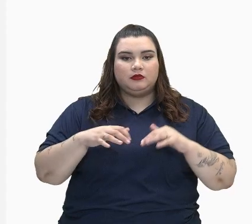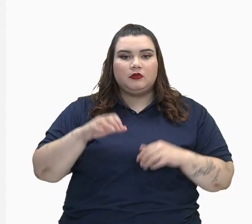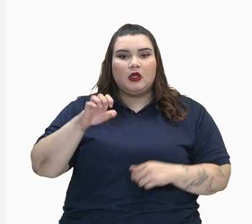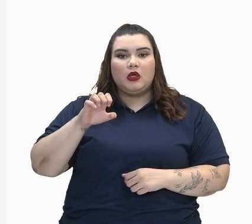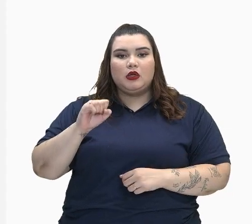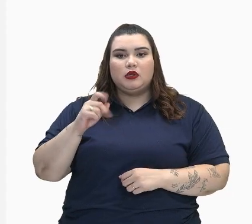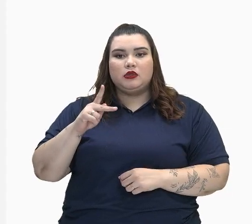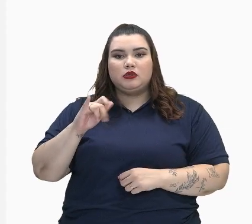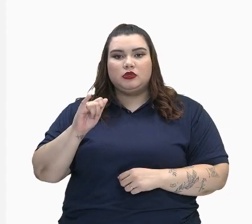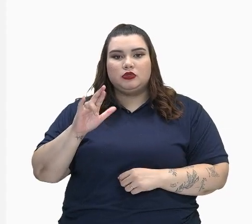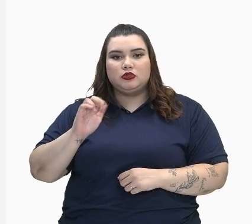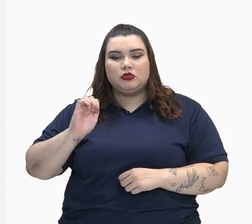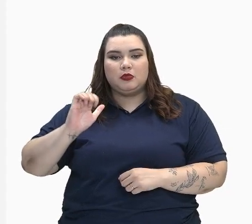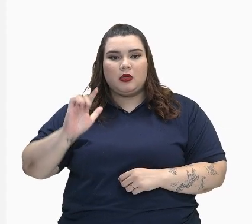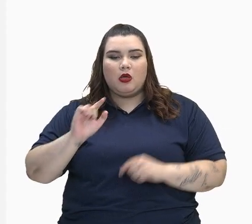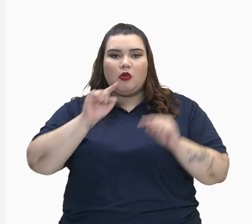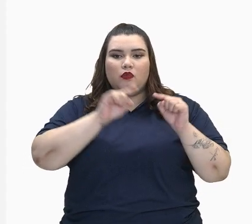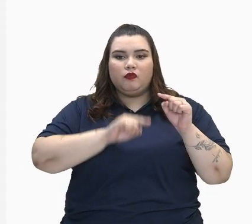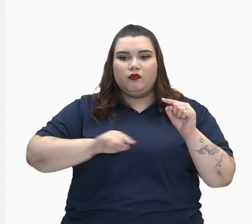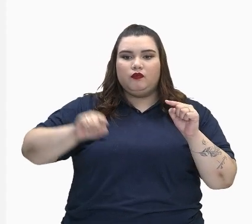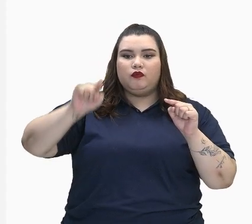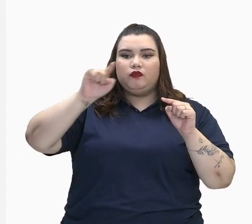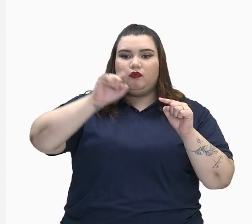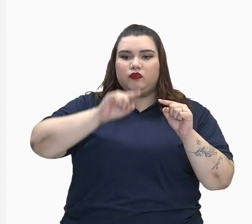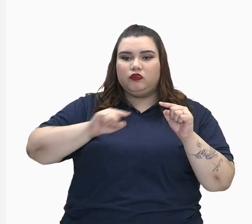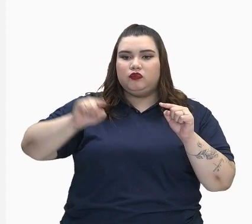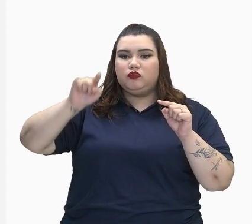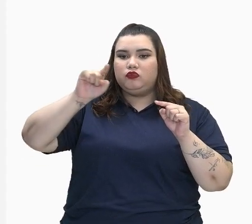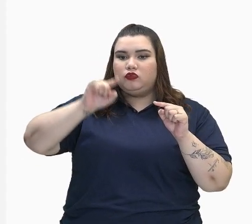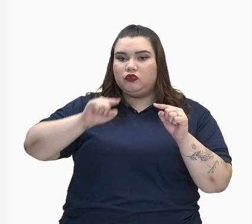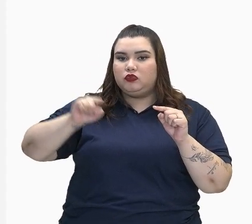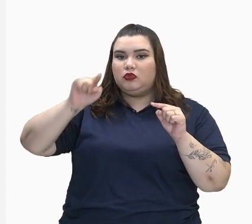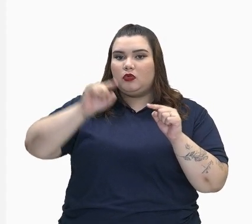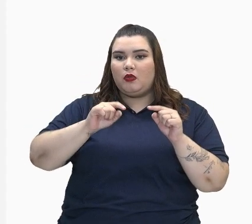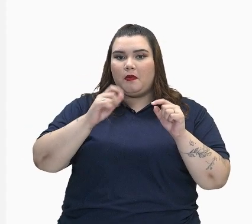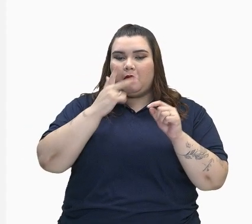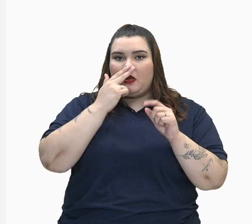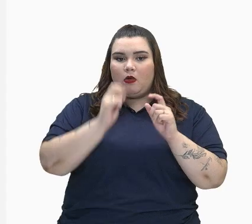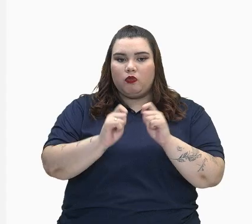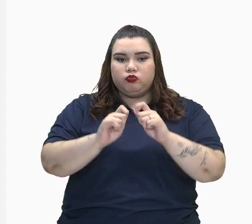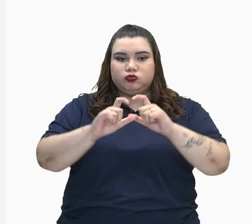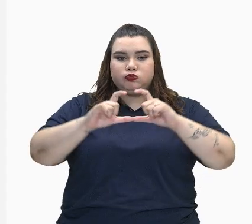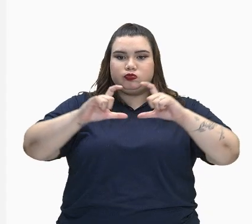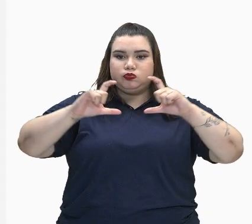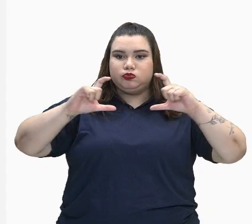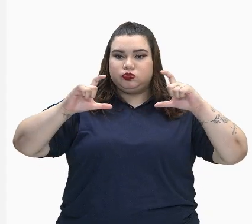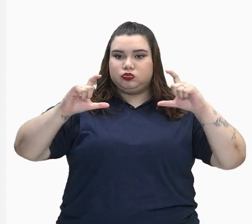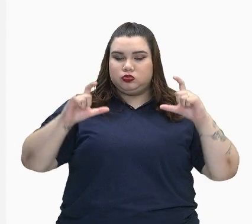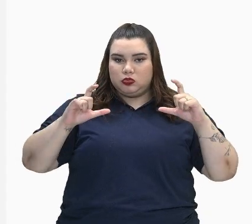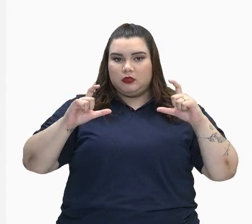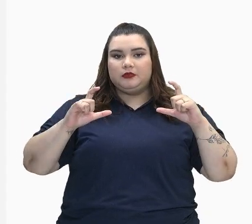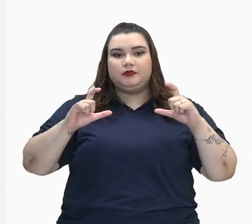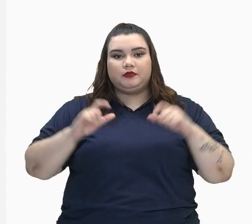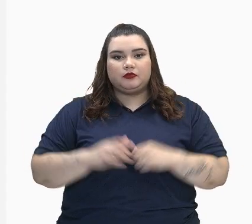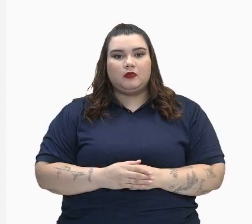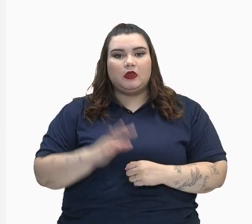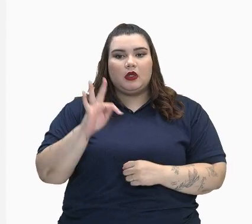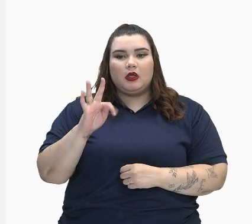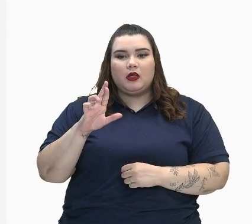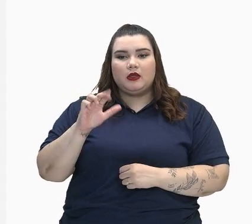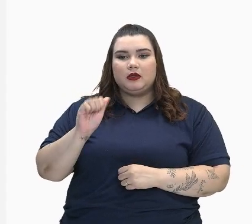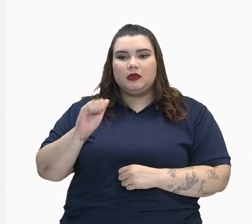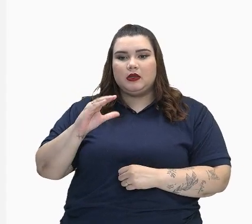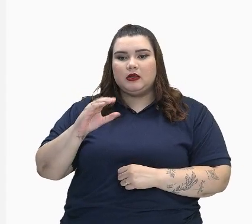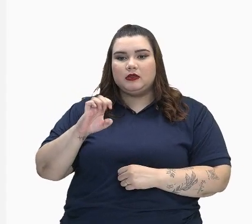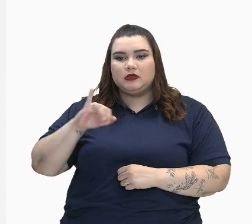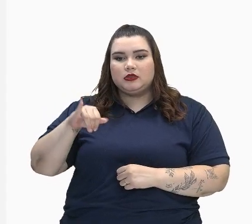que ela vai transmitir sensação de crescimento e profundidade. Temos a